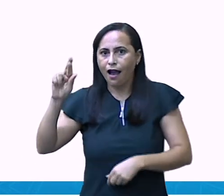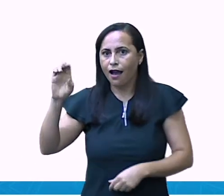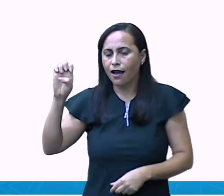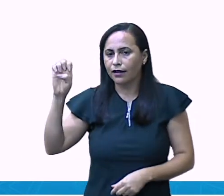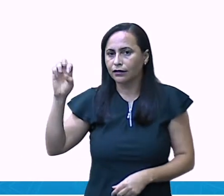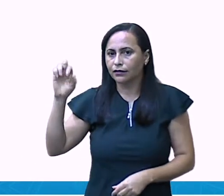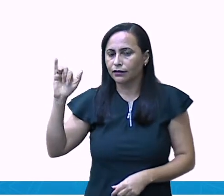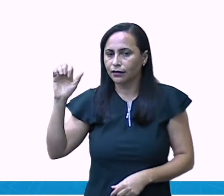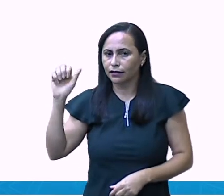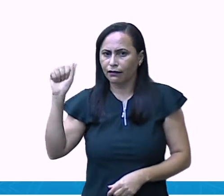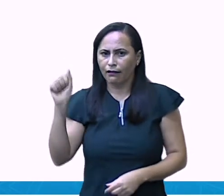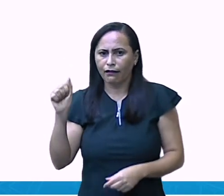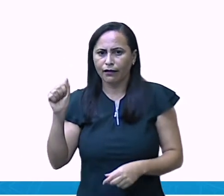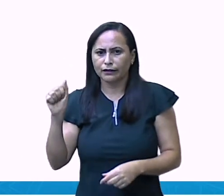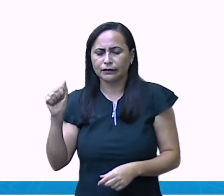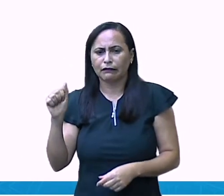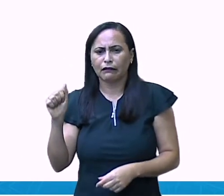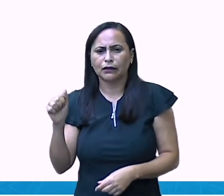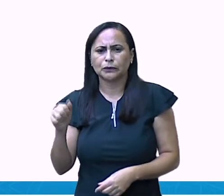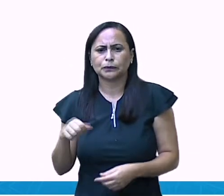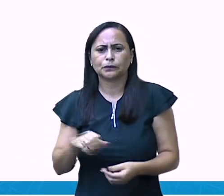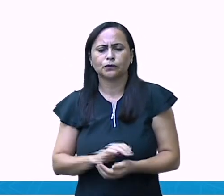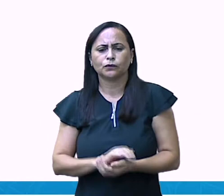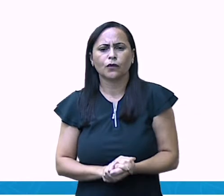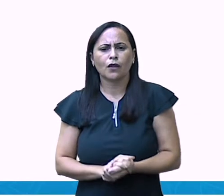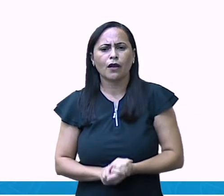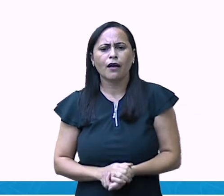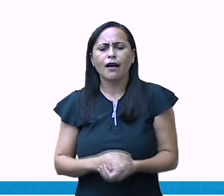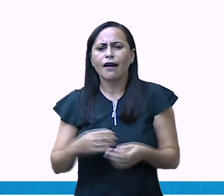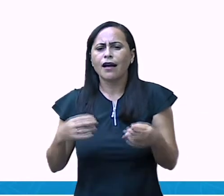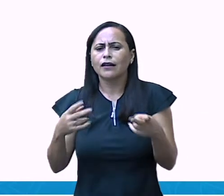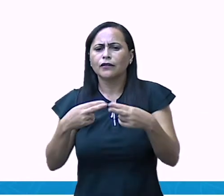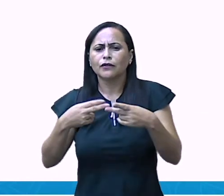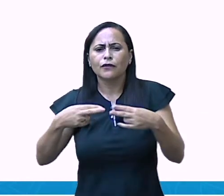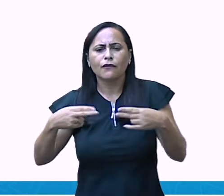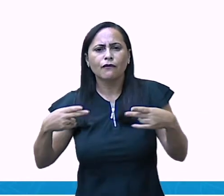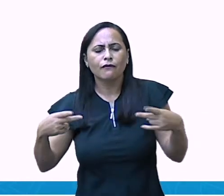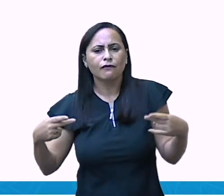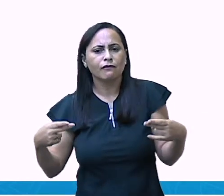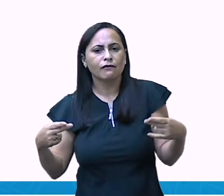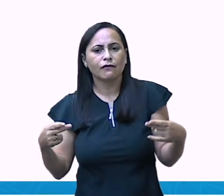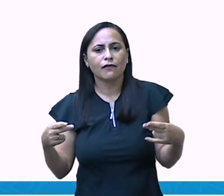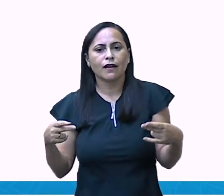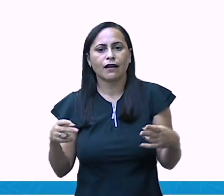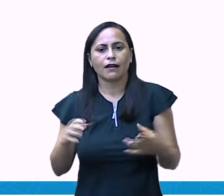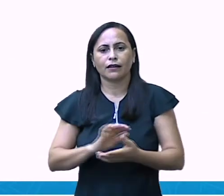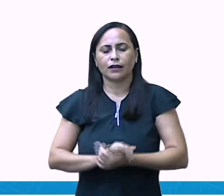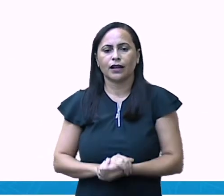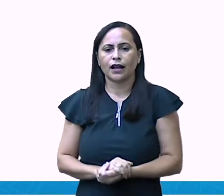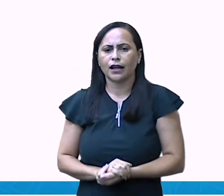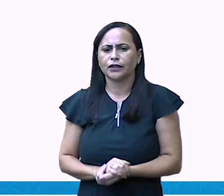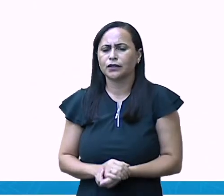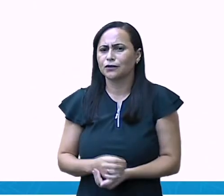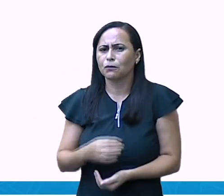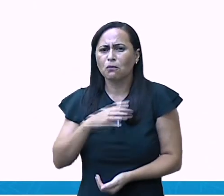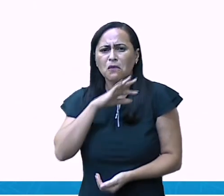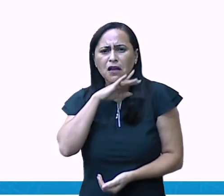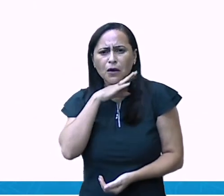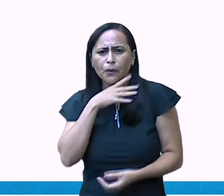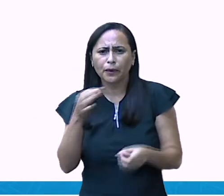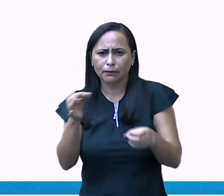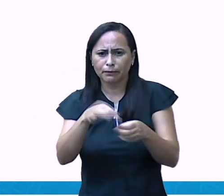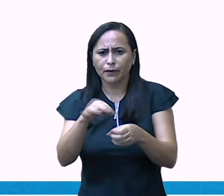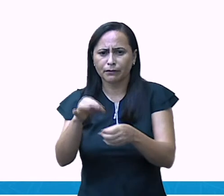nutrientes, permeabilidade muito boa, não é muito ideal para o cultivo. Então, olha aqui, que eu acabei de falar para